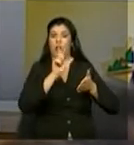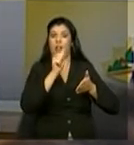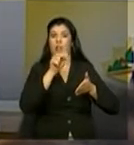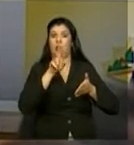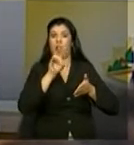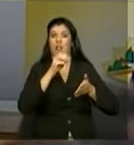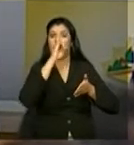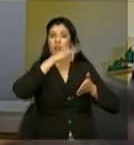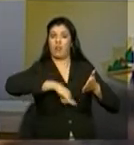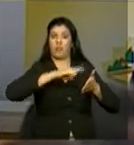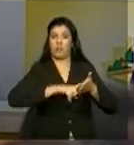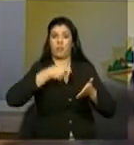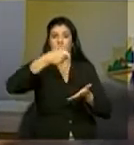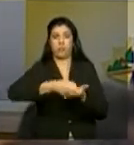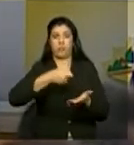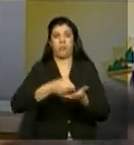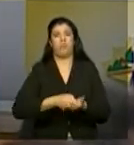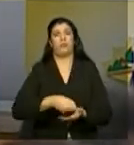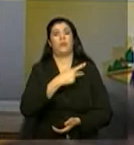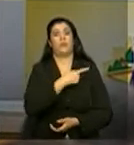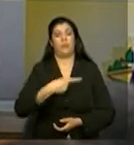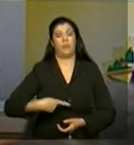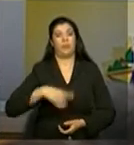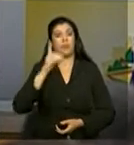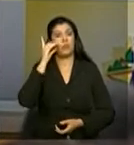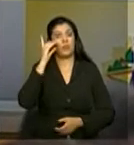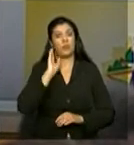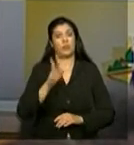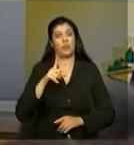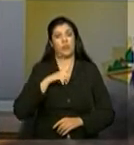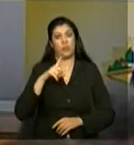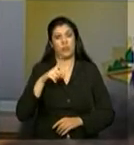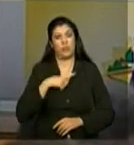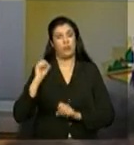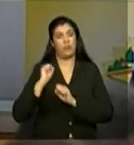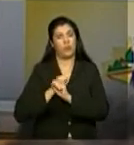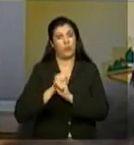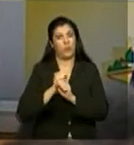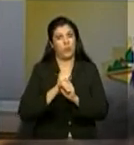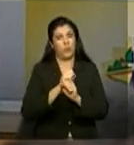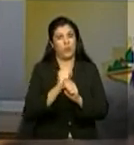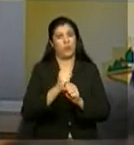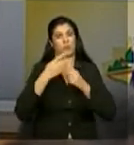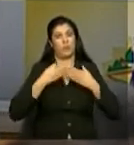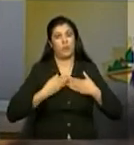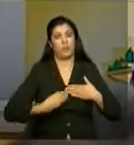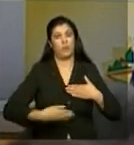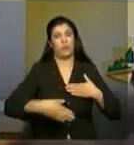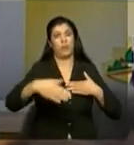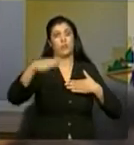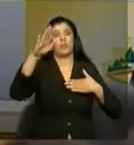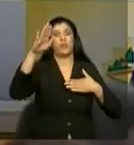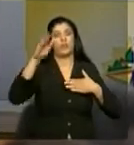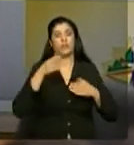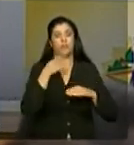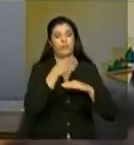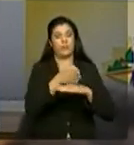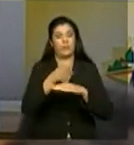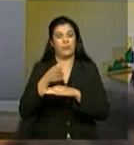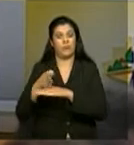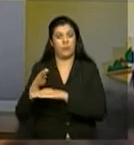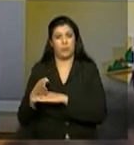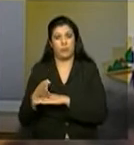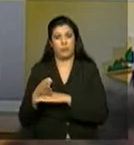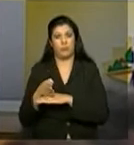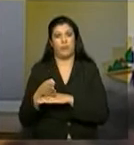determinada pela presidenta dilma nós tivemos durante todo este processo uma participação